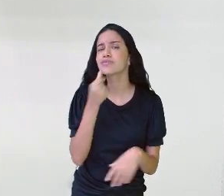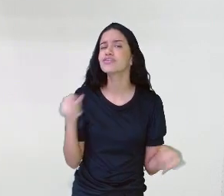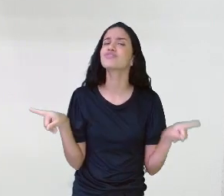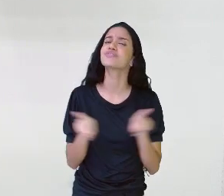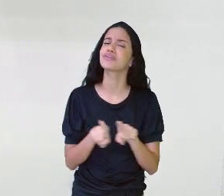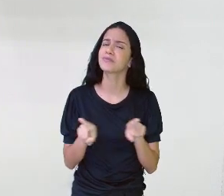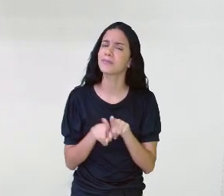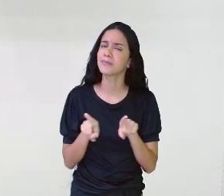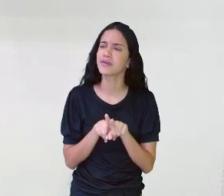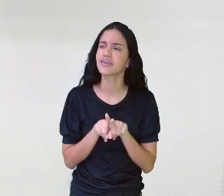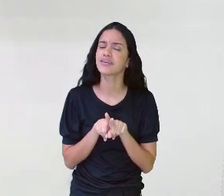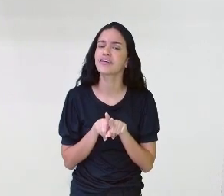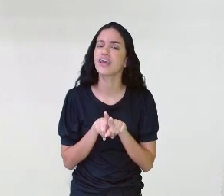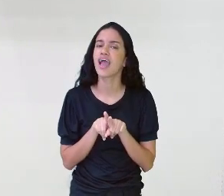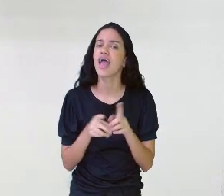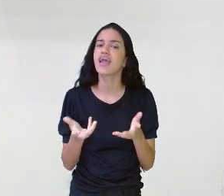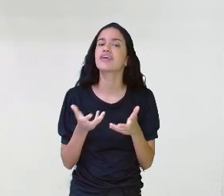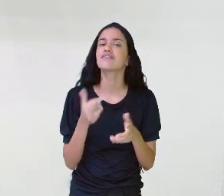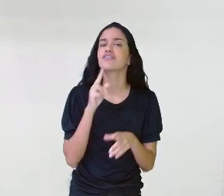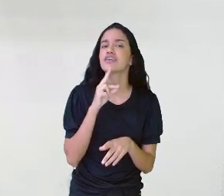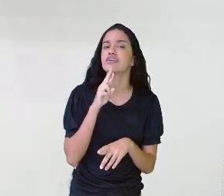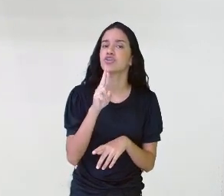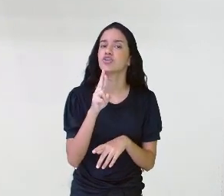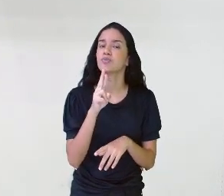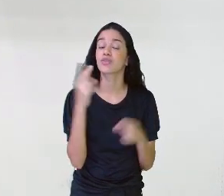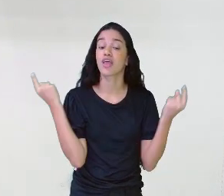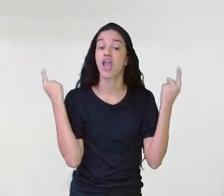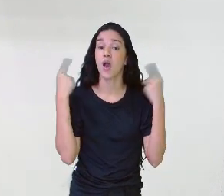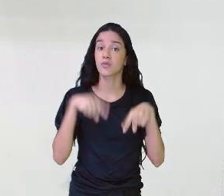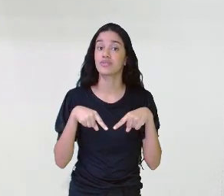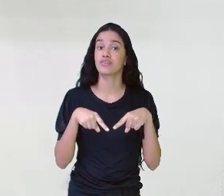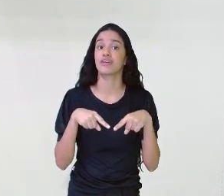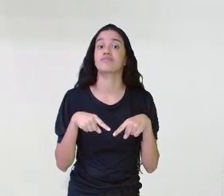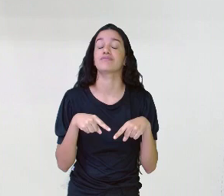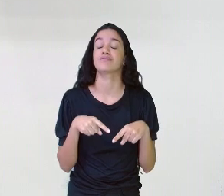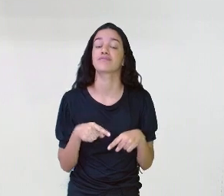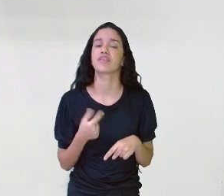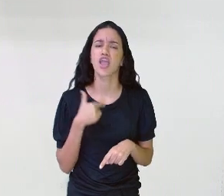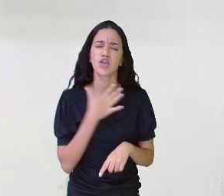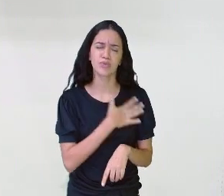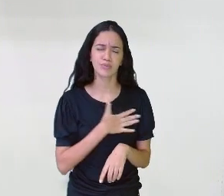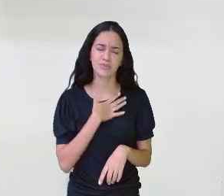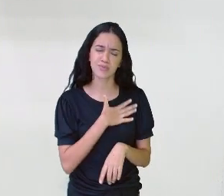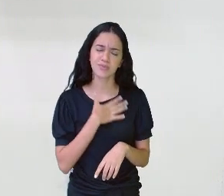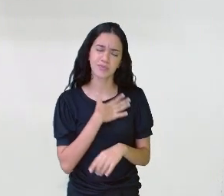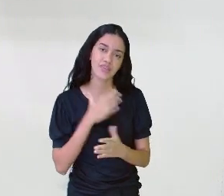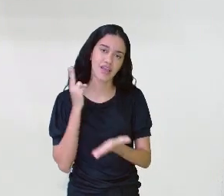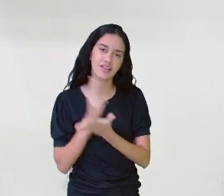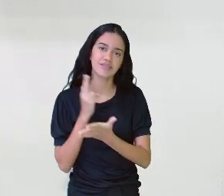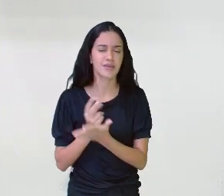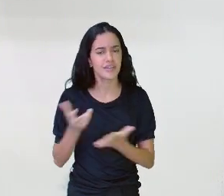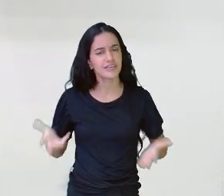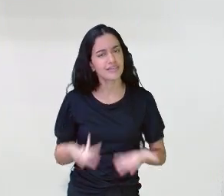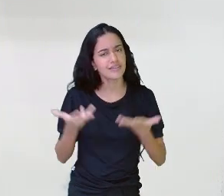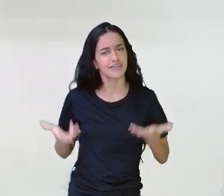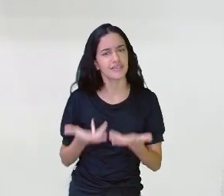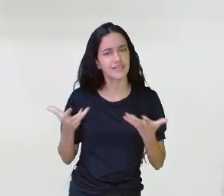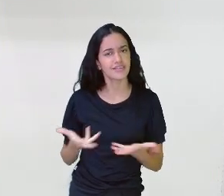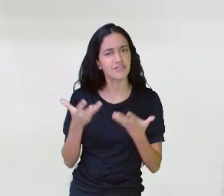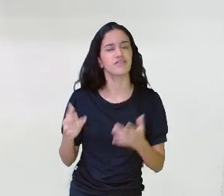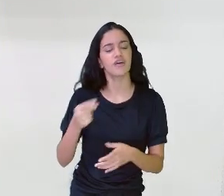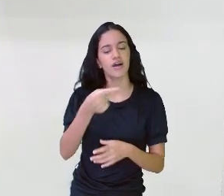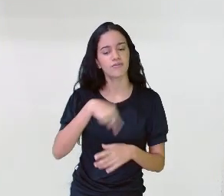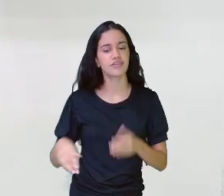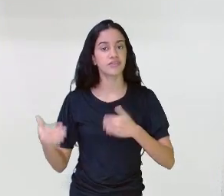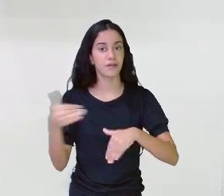também, Quem é que vai responder aos desafios? Vocês sabem que eu gosto sempre de incentivar vocês a